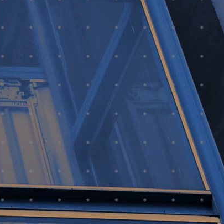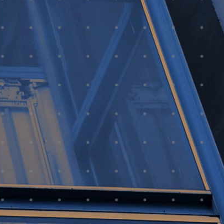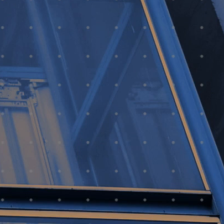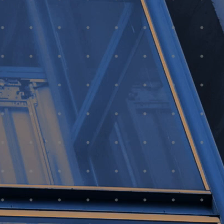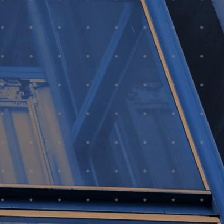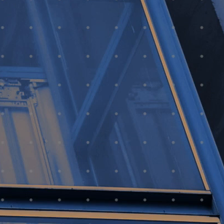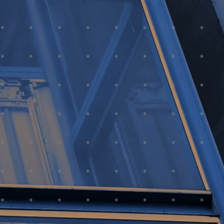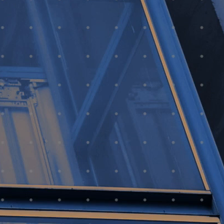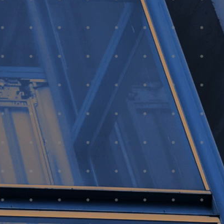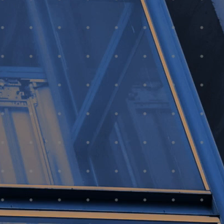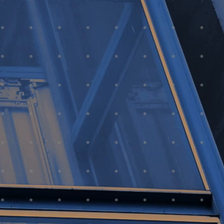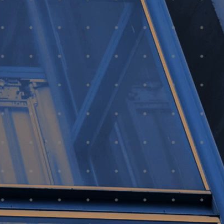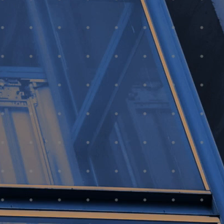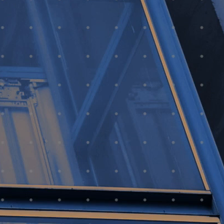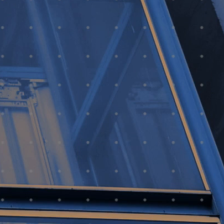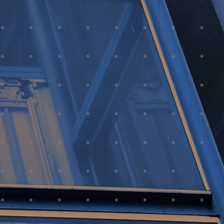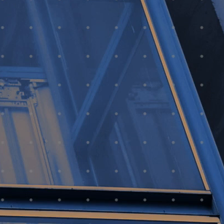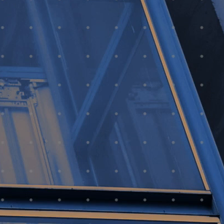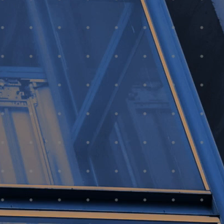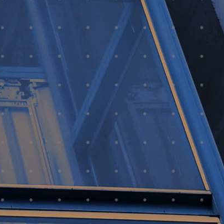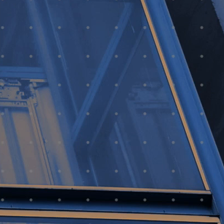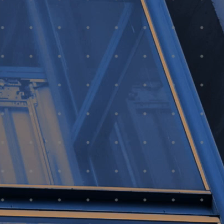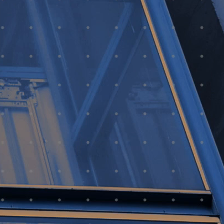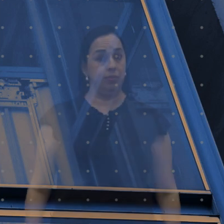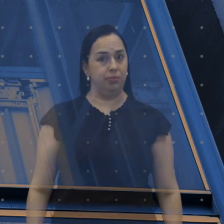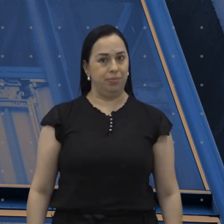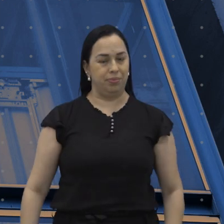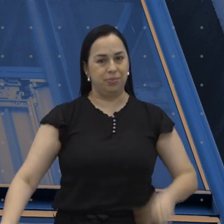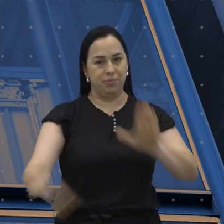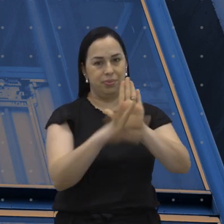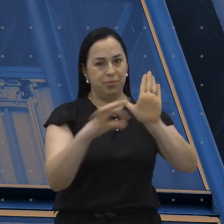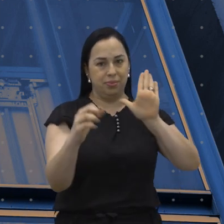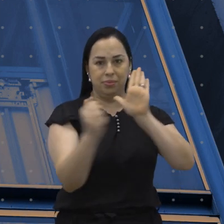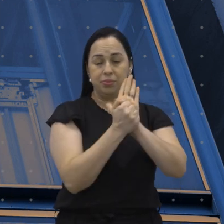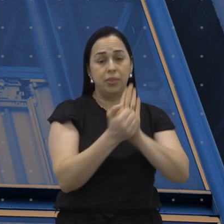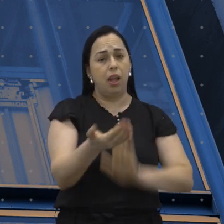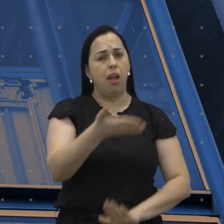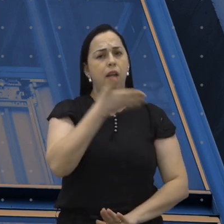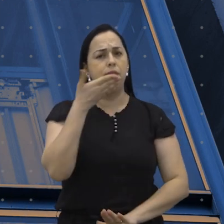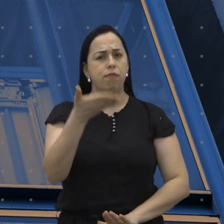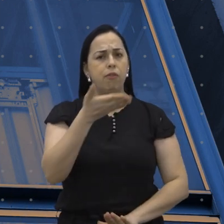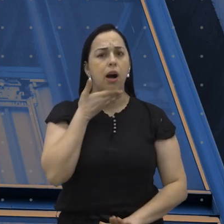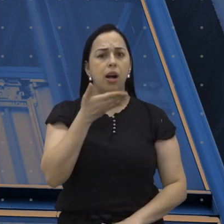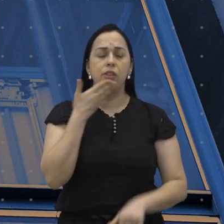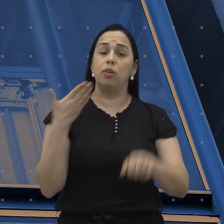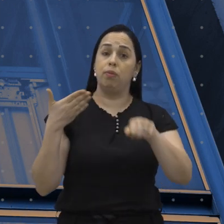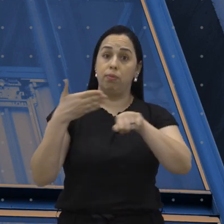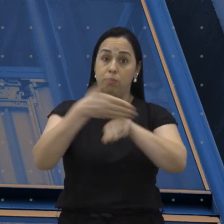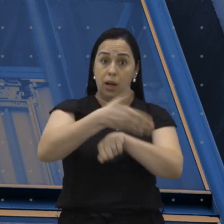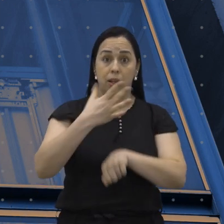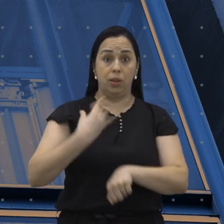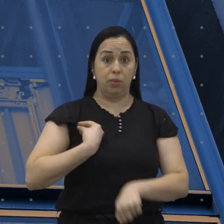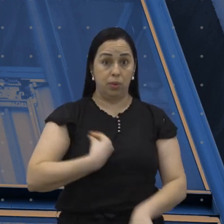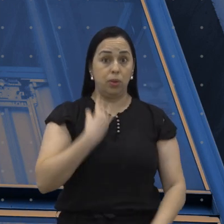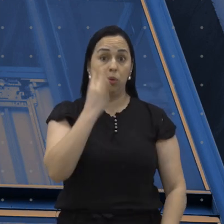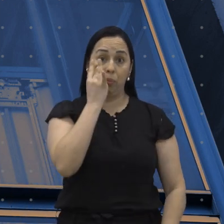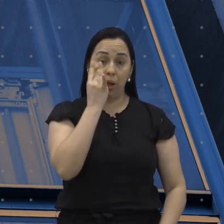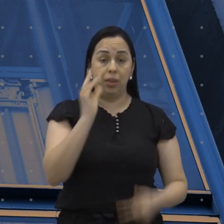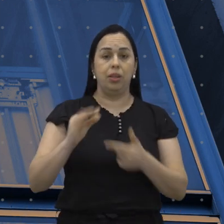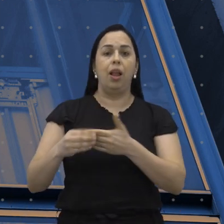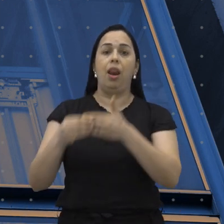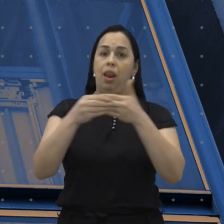administrativo, auxiliar de estoque, operador de telemarketing. E para se candidatar é fácil, é só comparecer ao PAT